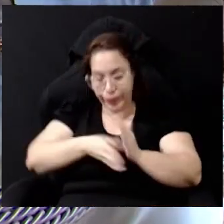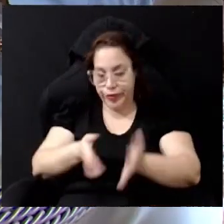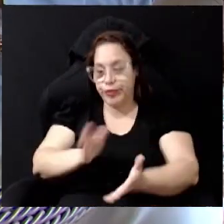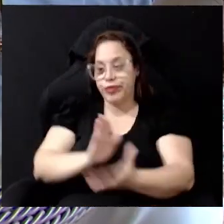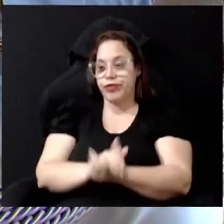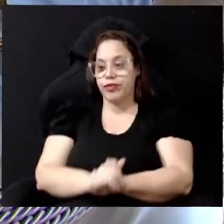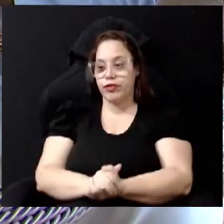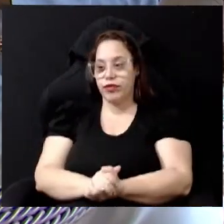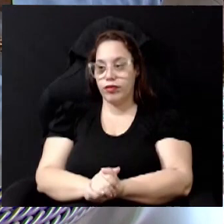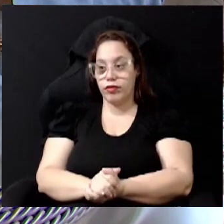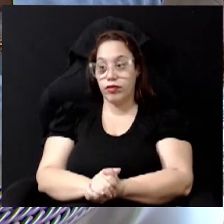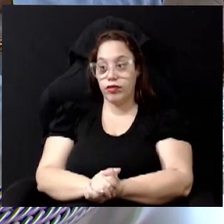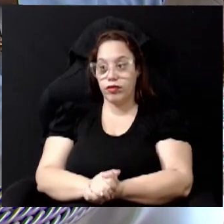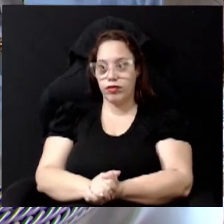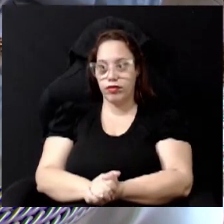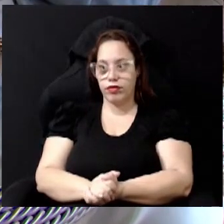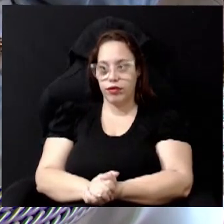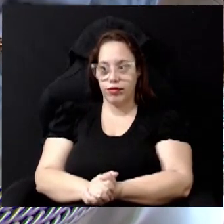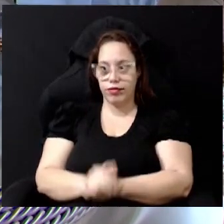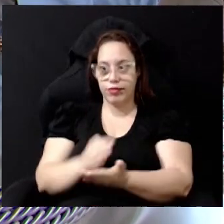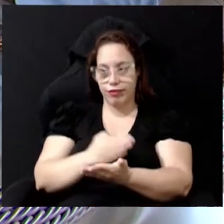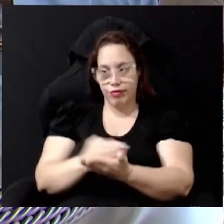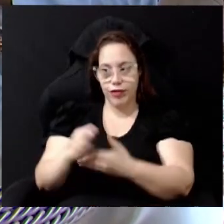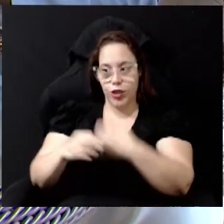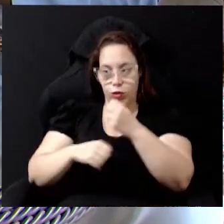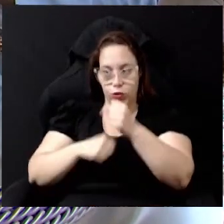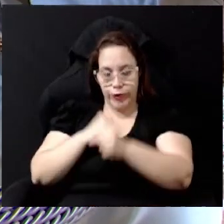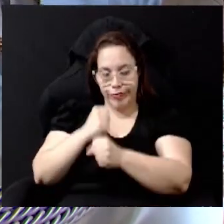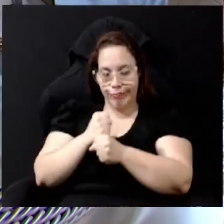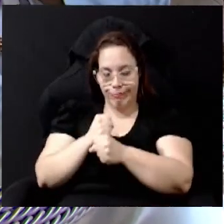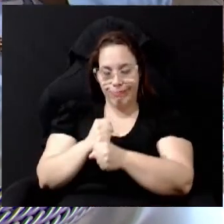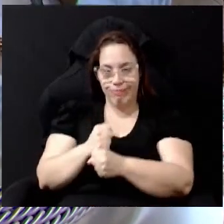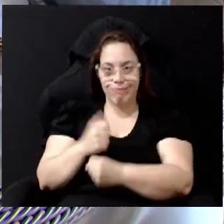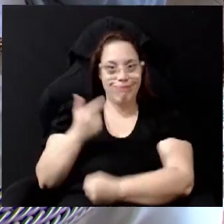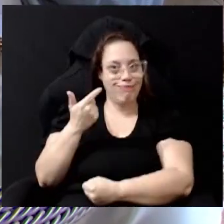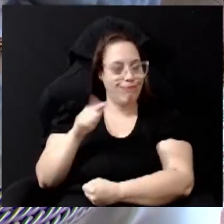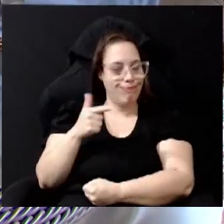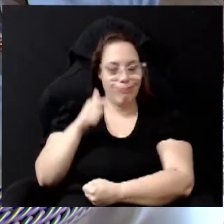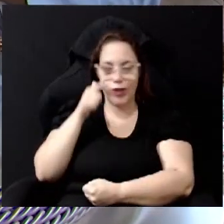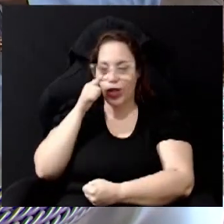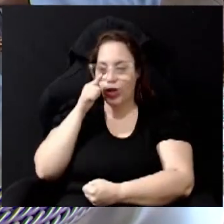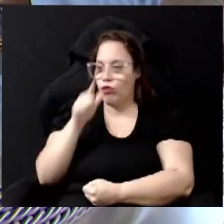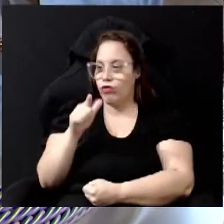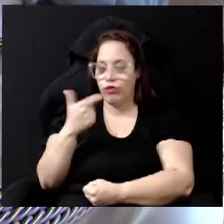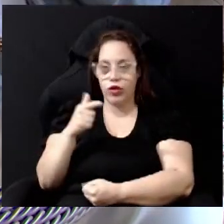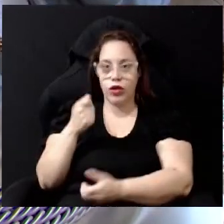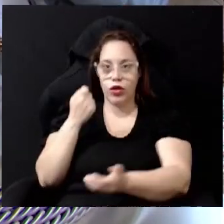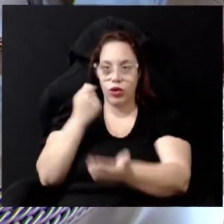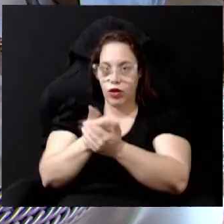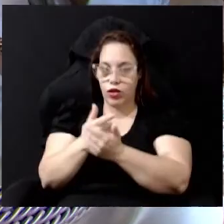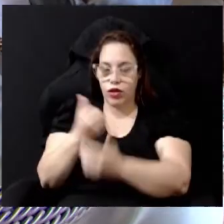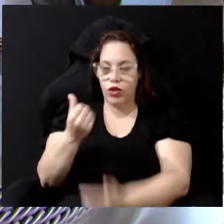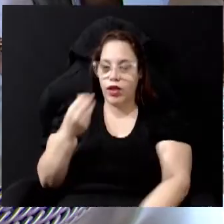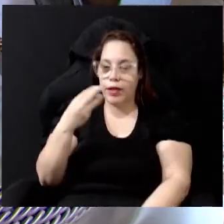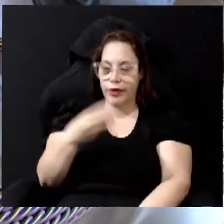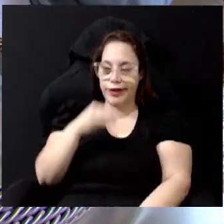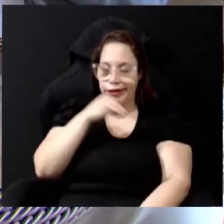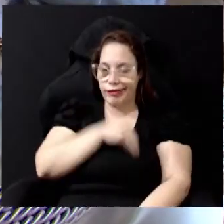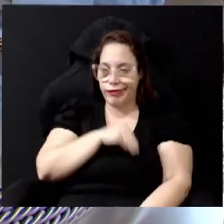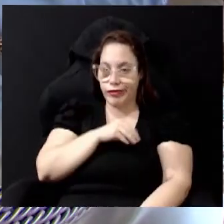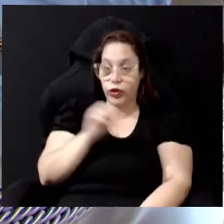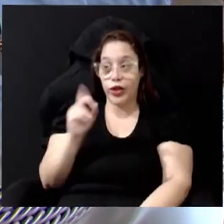gastos do início do ano. Não conseguiu fazer isso, não tem, gastou todo o 13º, tá.